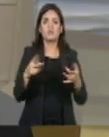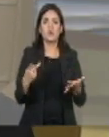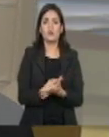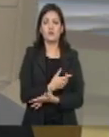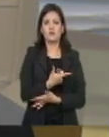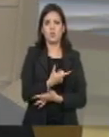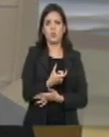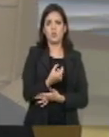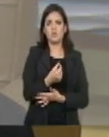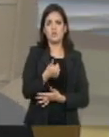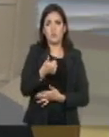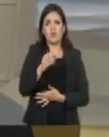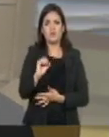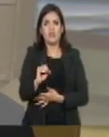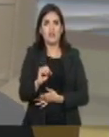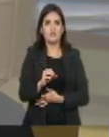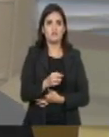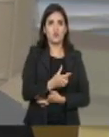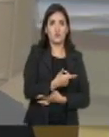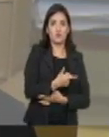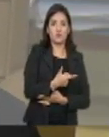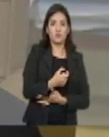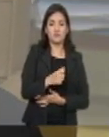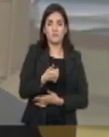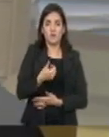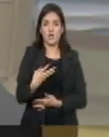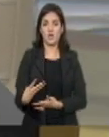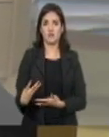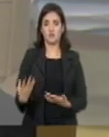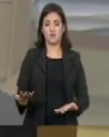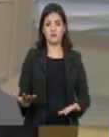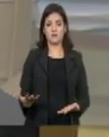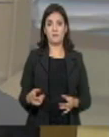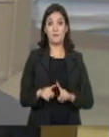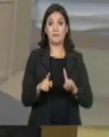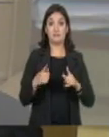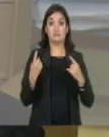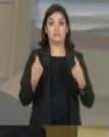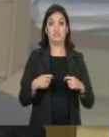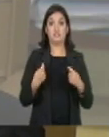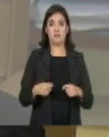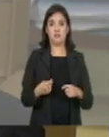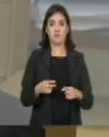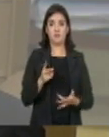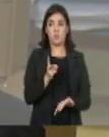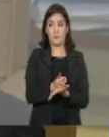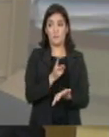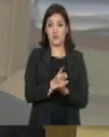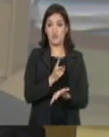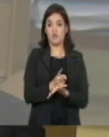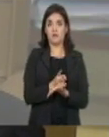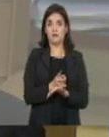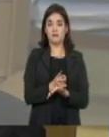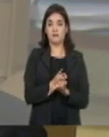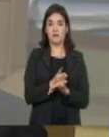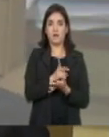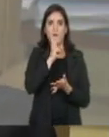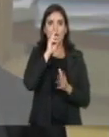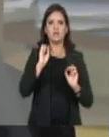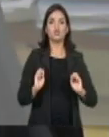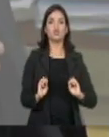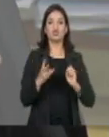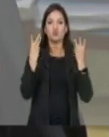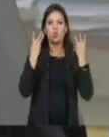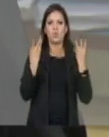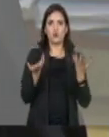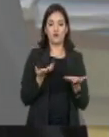de 2014, portanto, sem nenhuma contemporaneidade. Plenário discute possibilidade de prisão somente após o trânsito em julgado dos